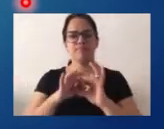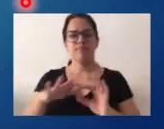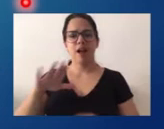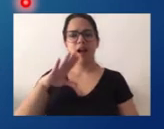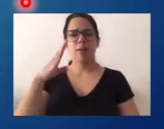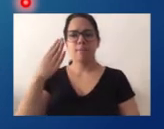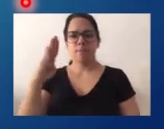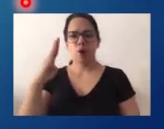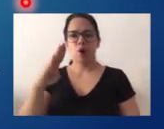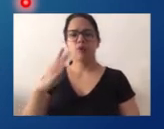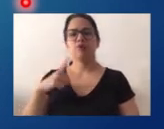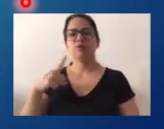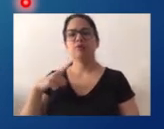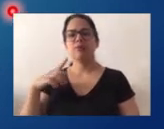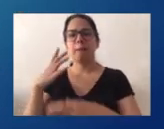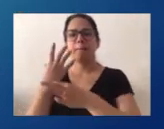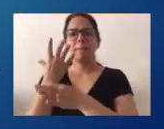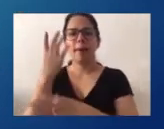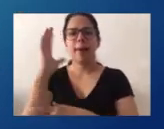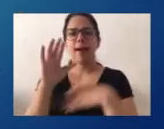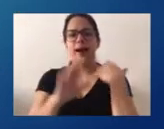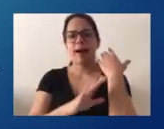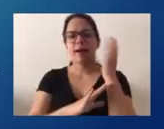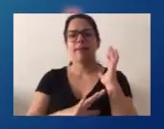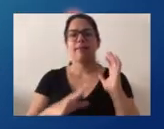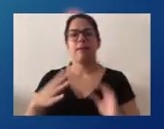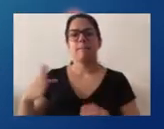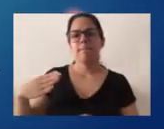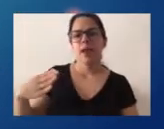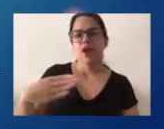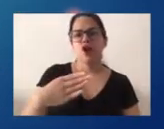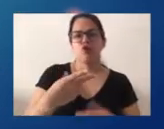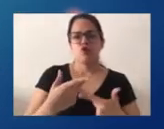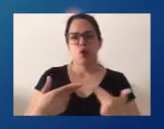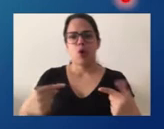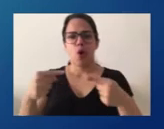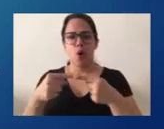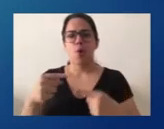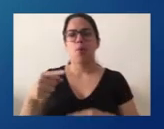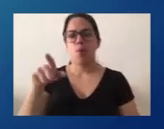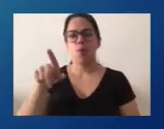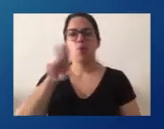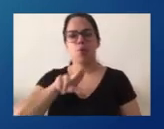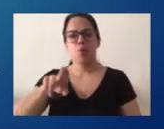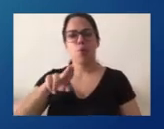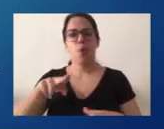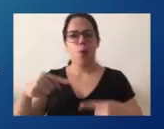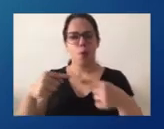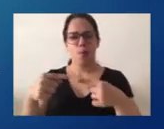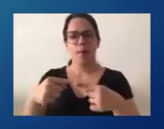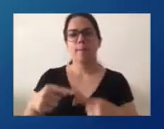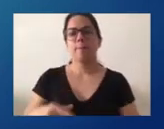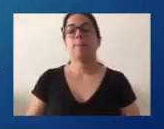são salas de lavagem de material, lá de placa, de vidraria, né? Aí usam esse tipo de avental. Então, dependendo aí